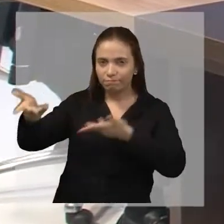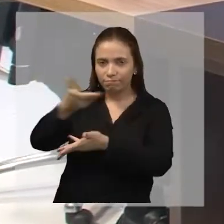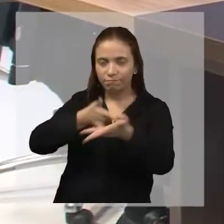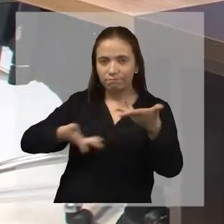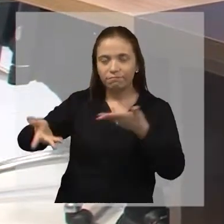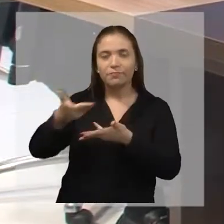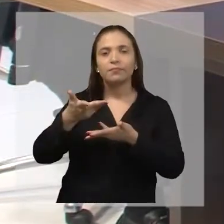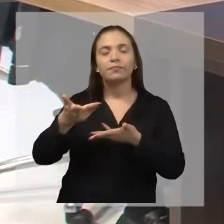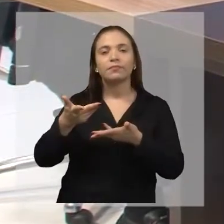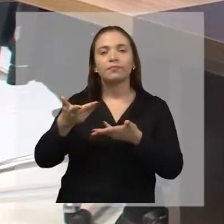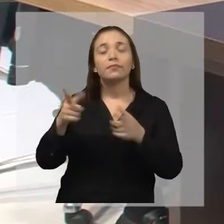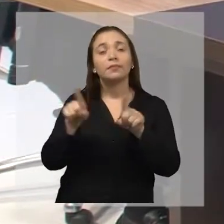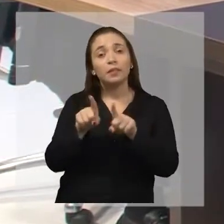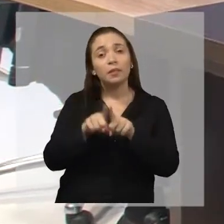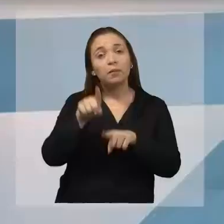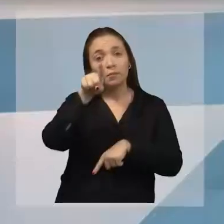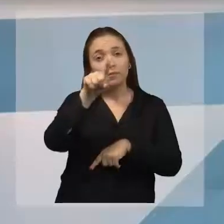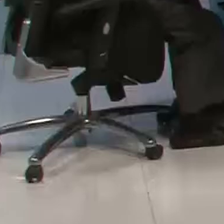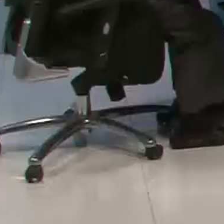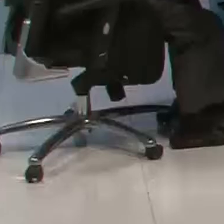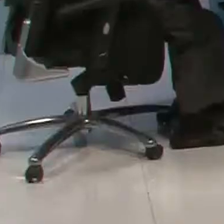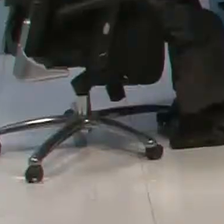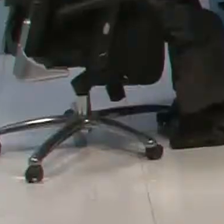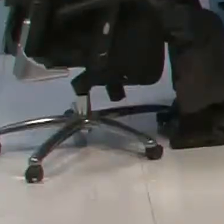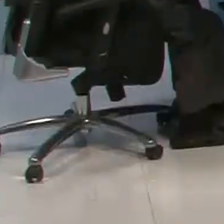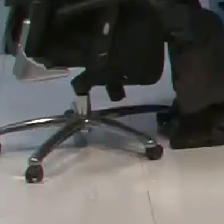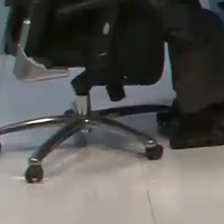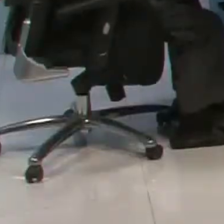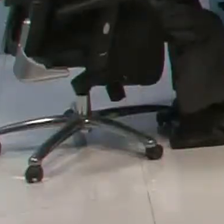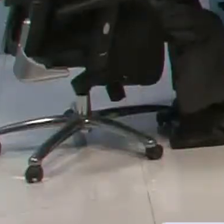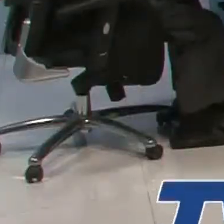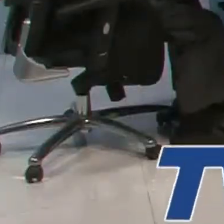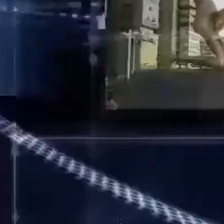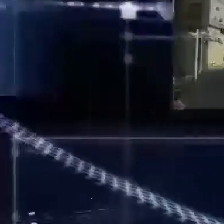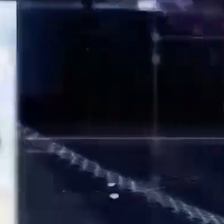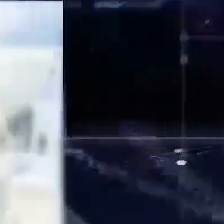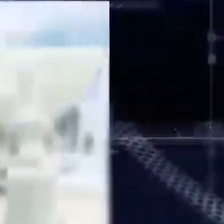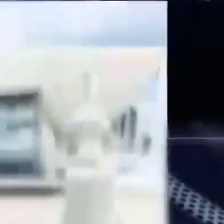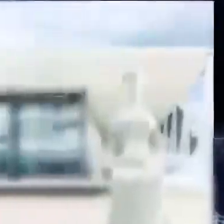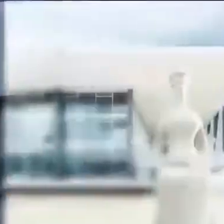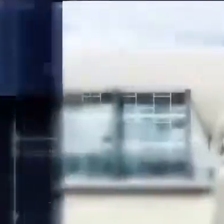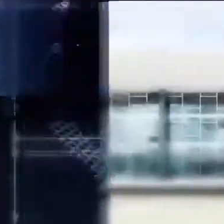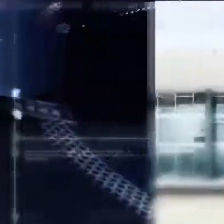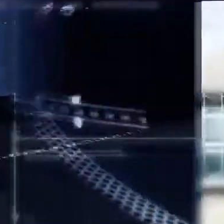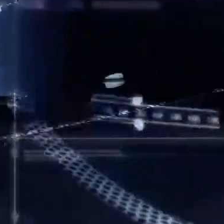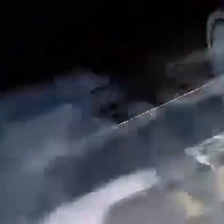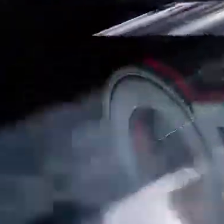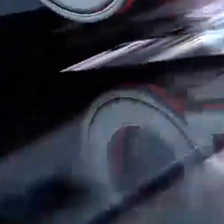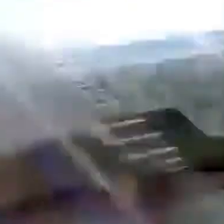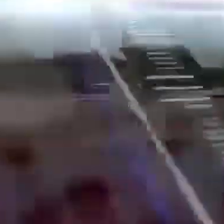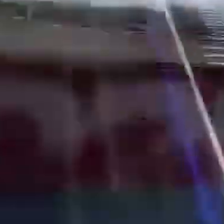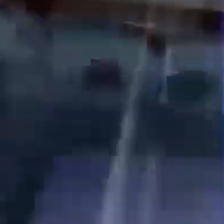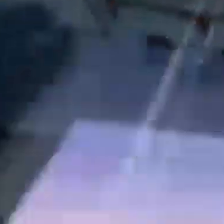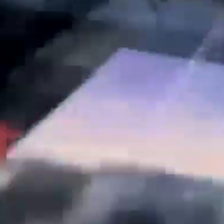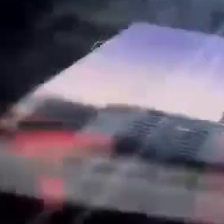que acontece na Câmara pelo site e pelas nossas redes sociais, como Facebook, Instagram,